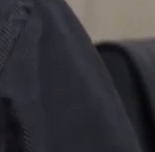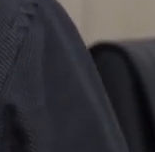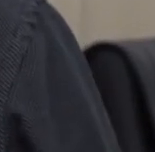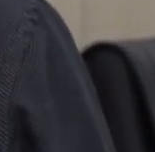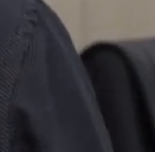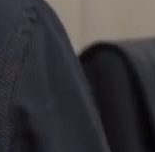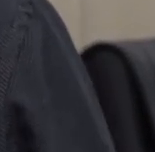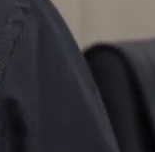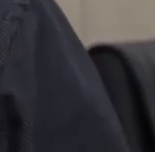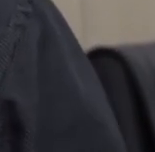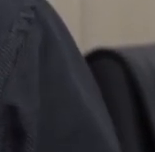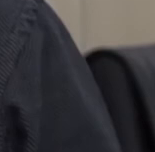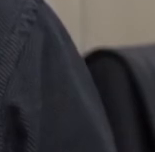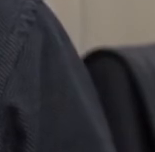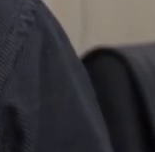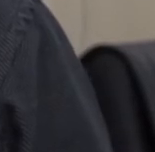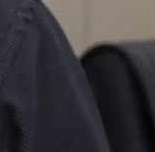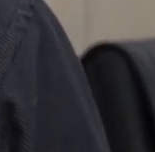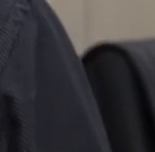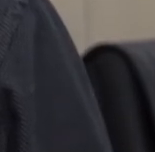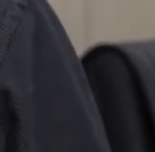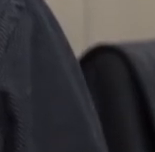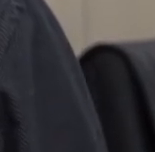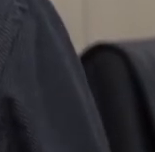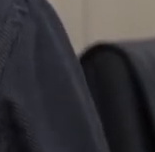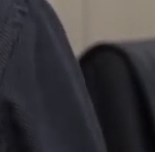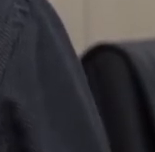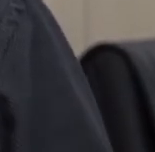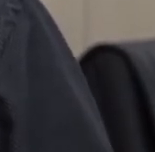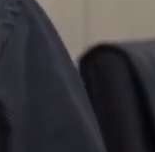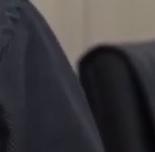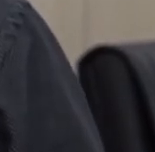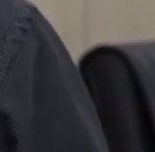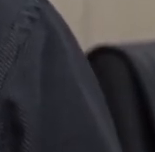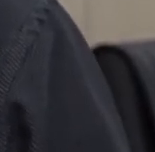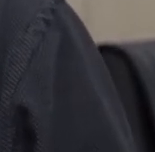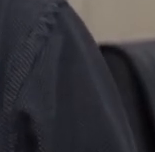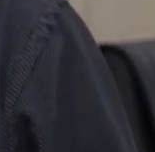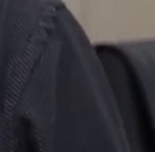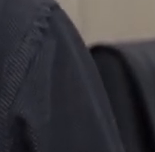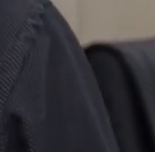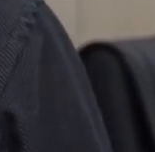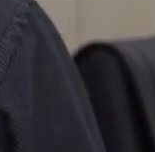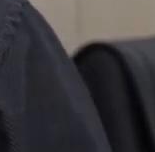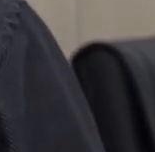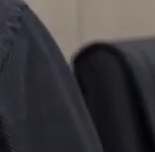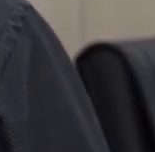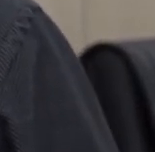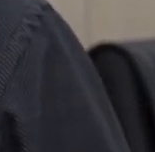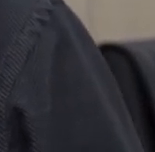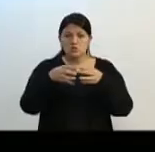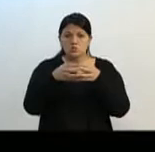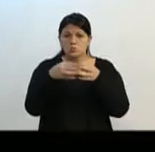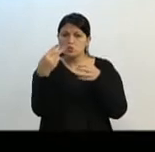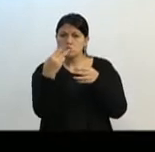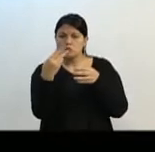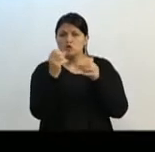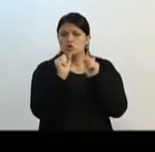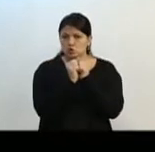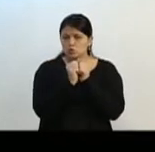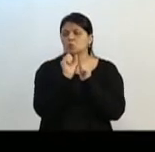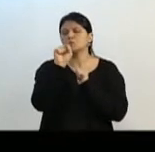pastas e a câmara de vereadores então aprovou na manhã de hoje a abertura desses créditos adicionais para essa secretarias